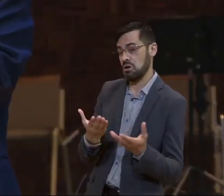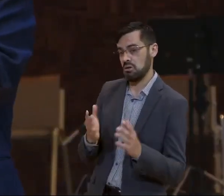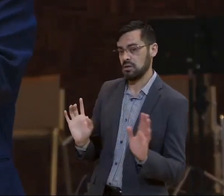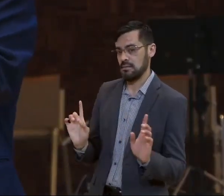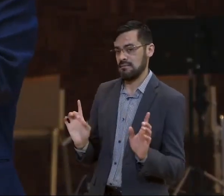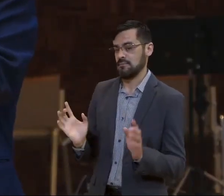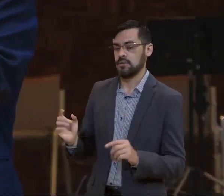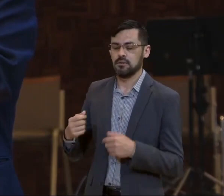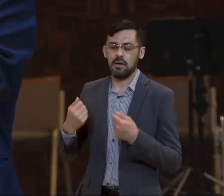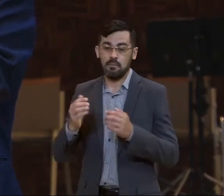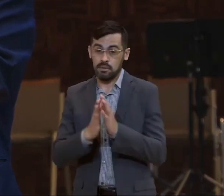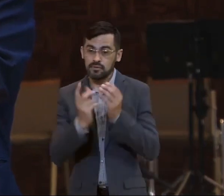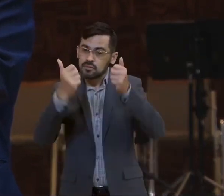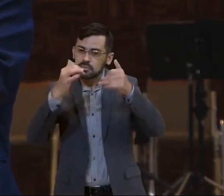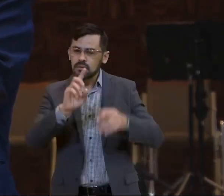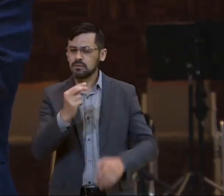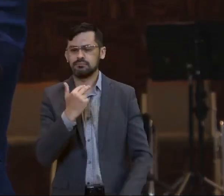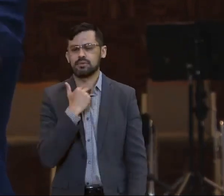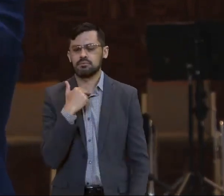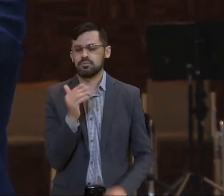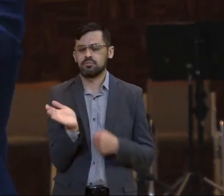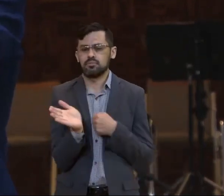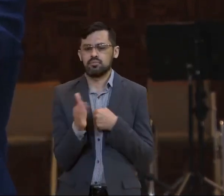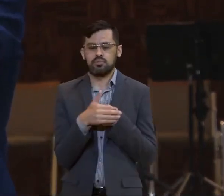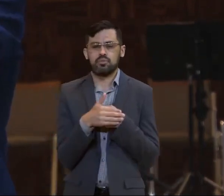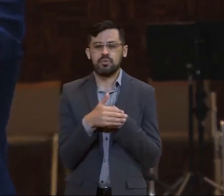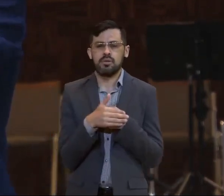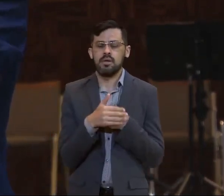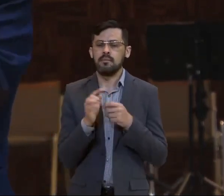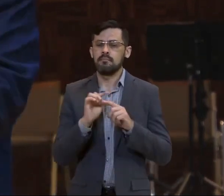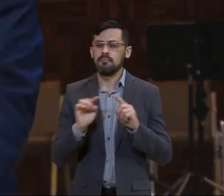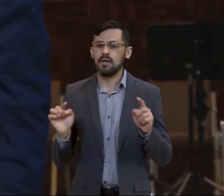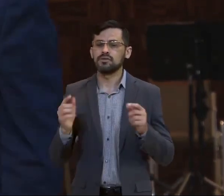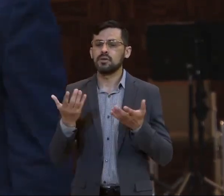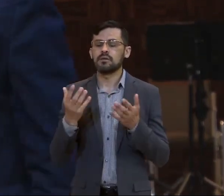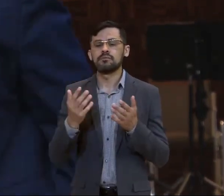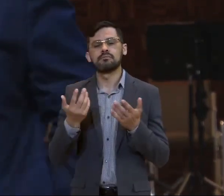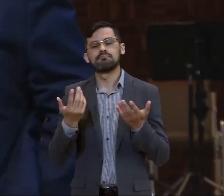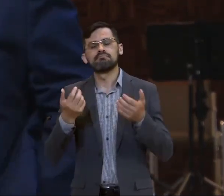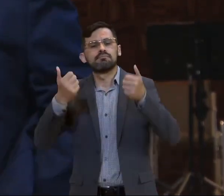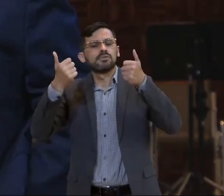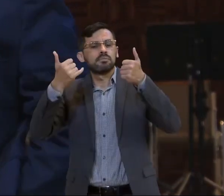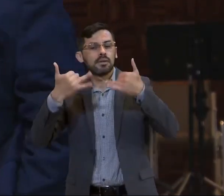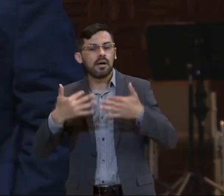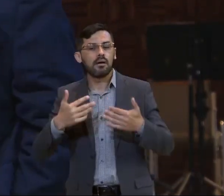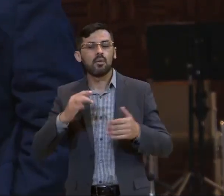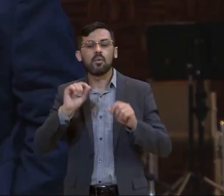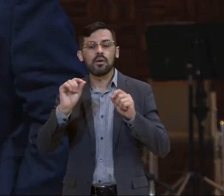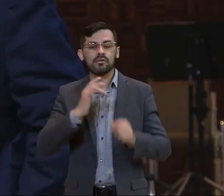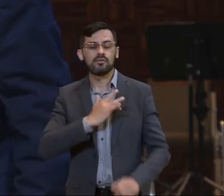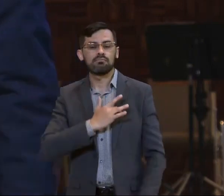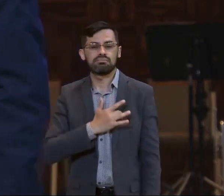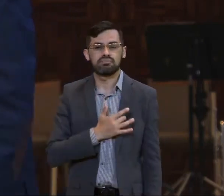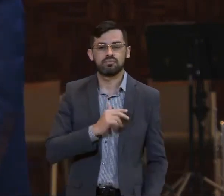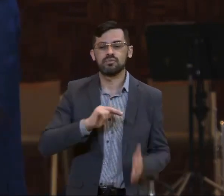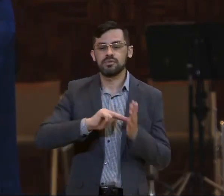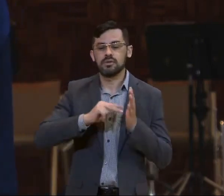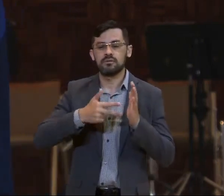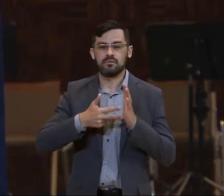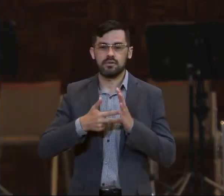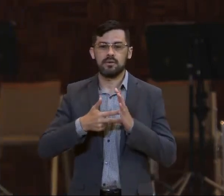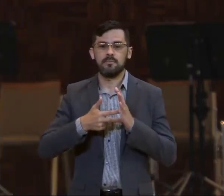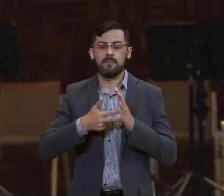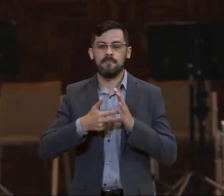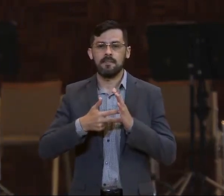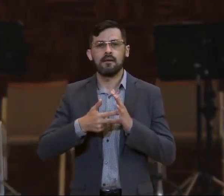errado o que eu vou falar. Eu quero ilustrar para você o que é piedade cristã. É quando